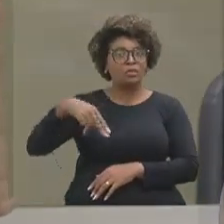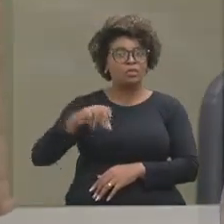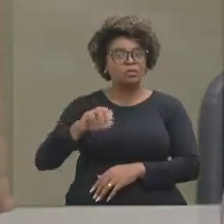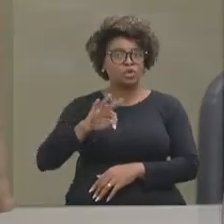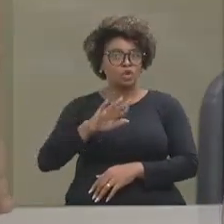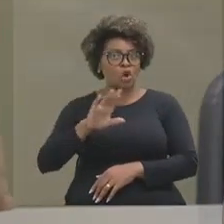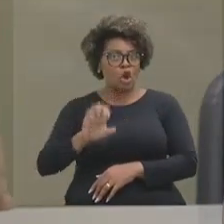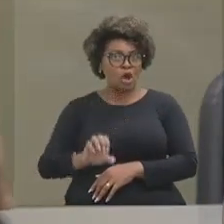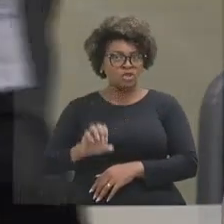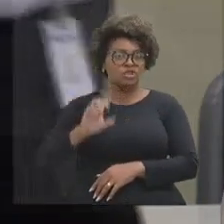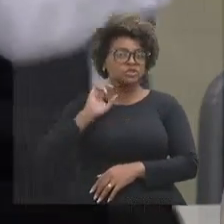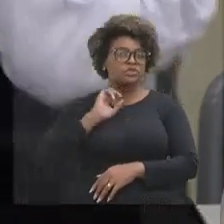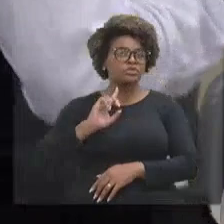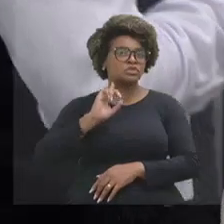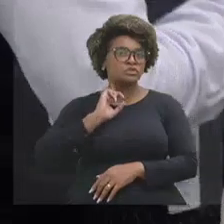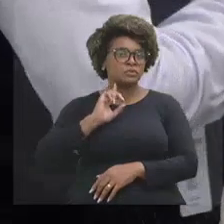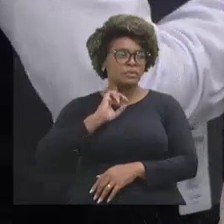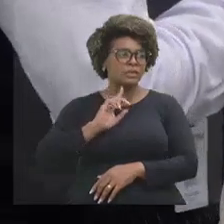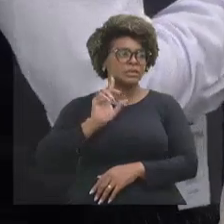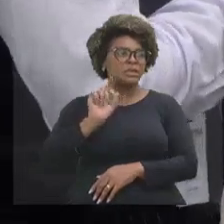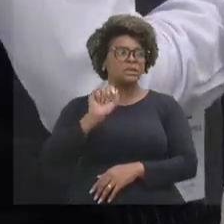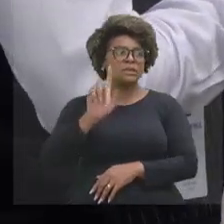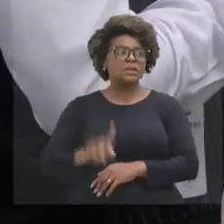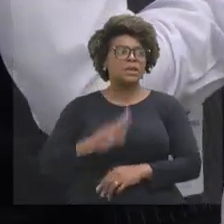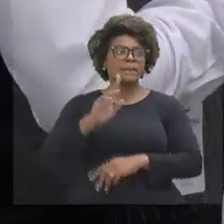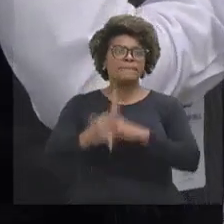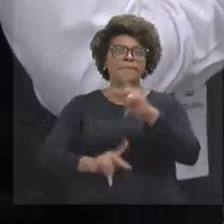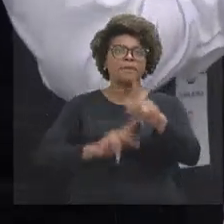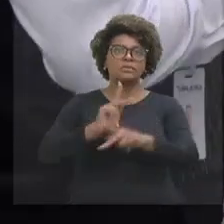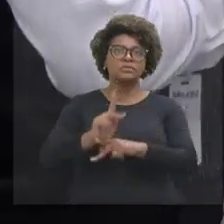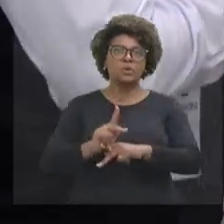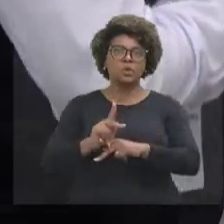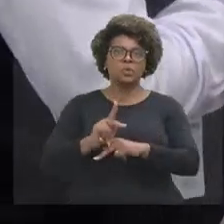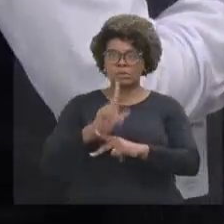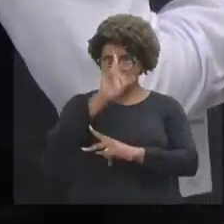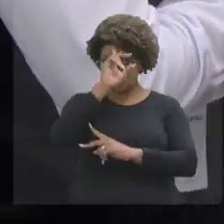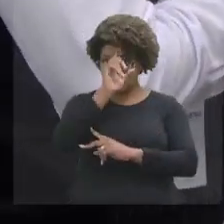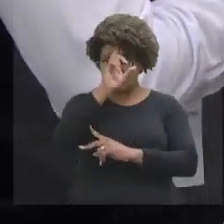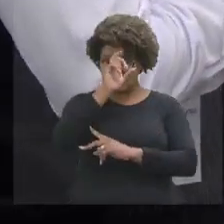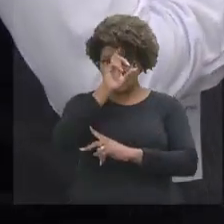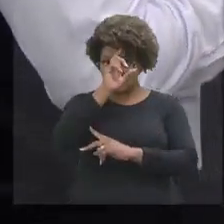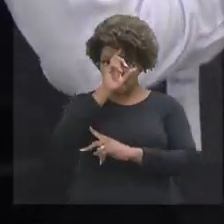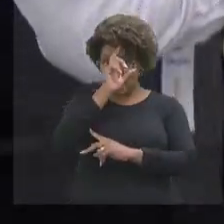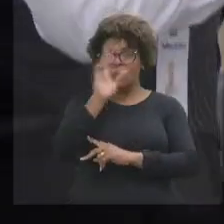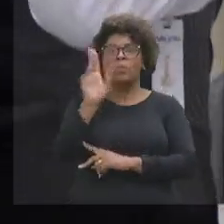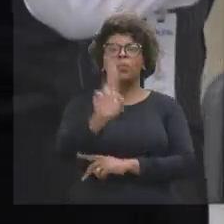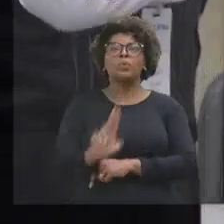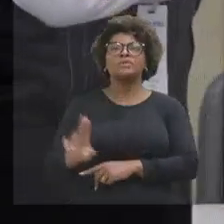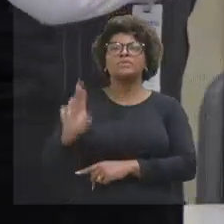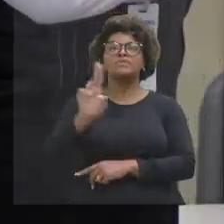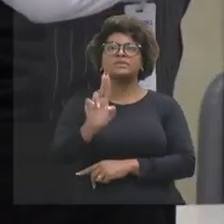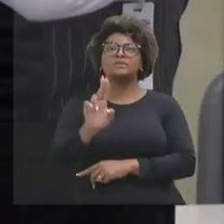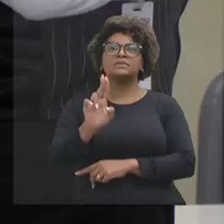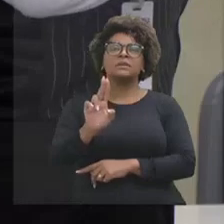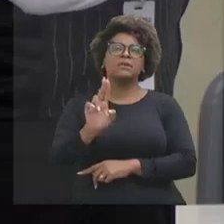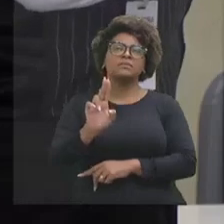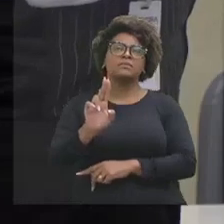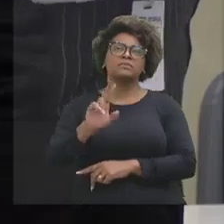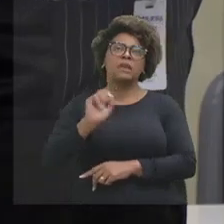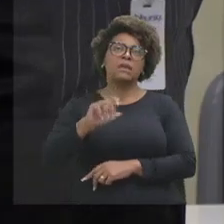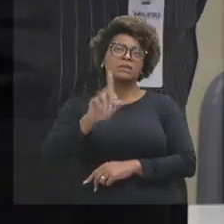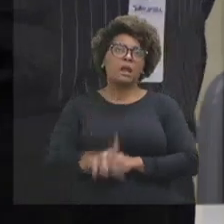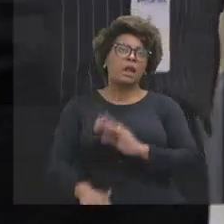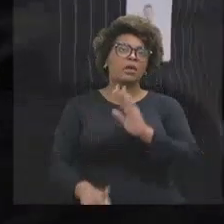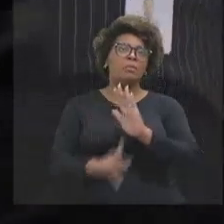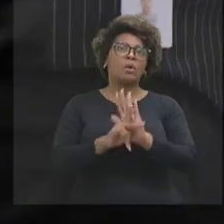a questão de pessoal do Hospital Universitário Em que em que Pese que o hospital é de uma